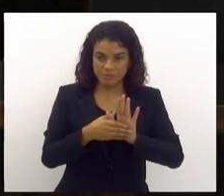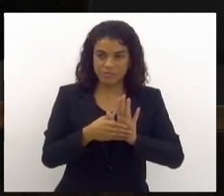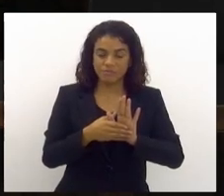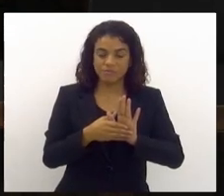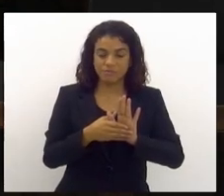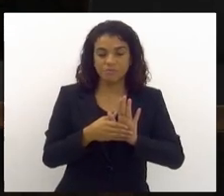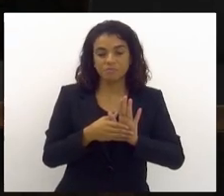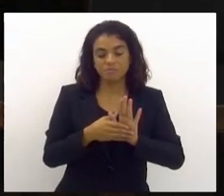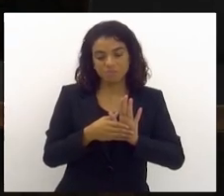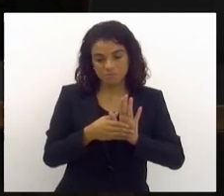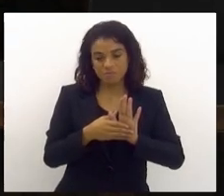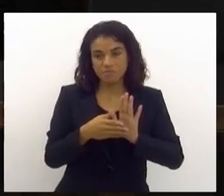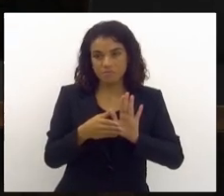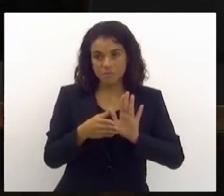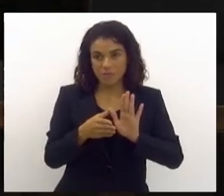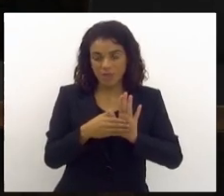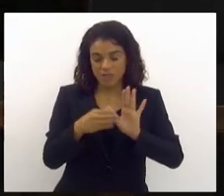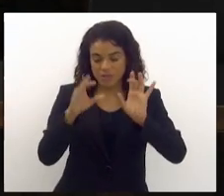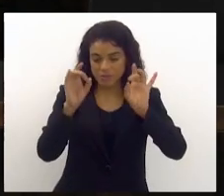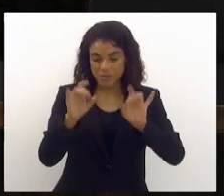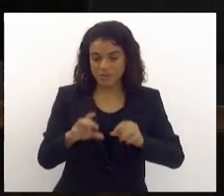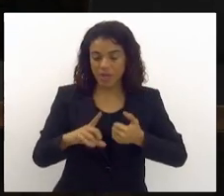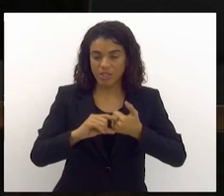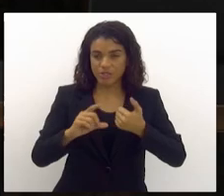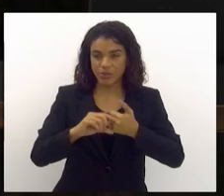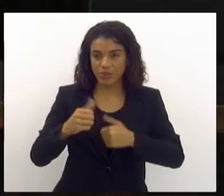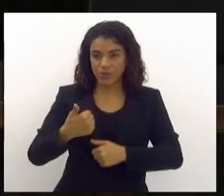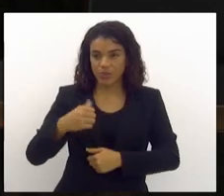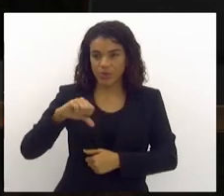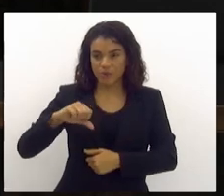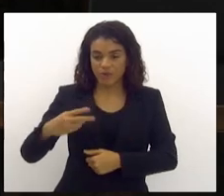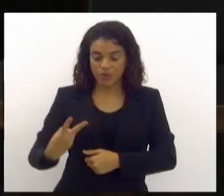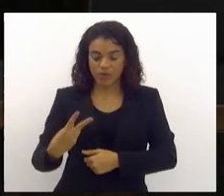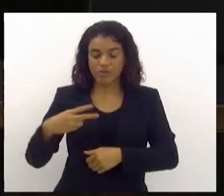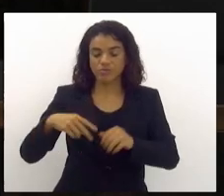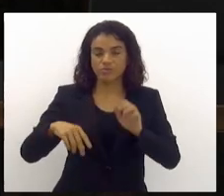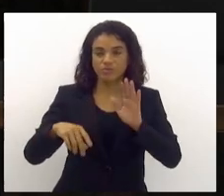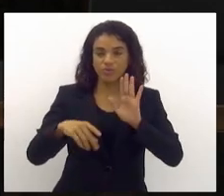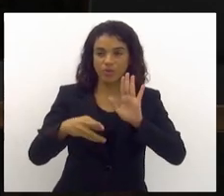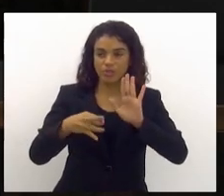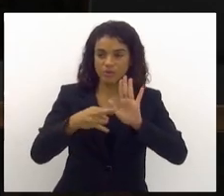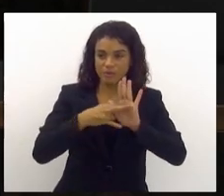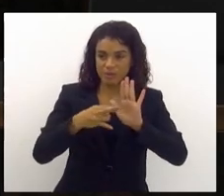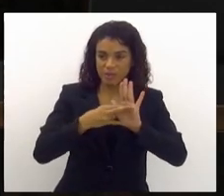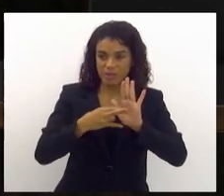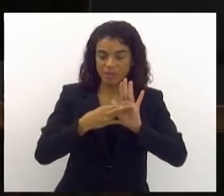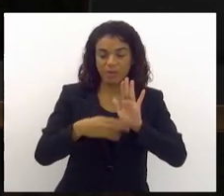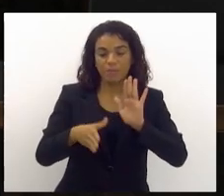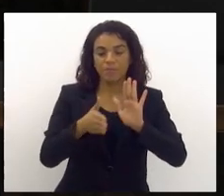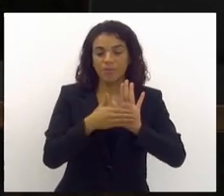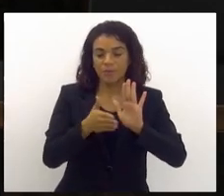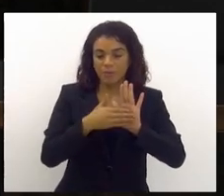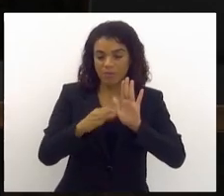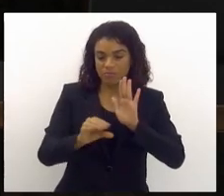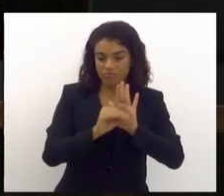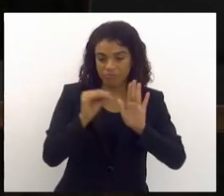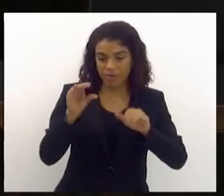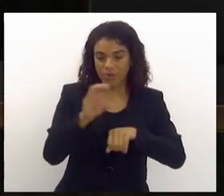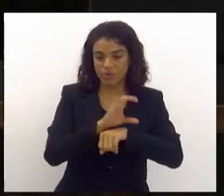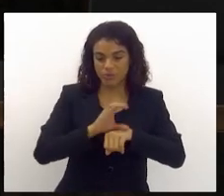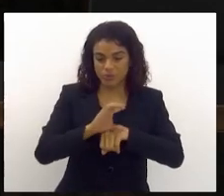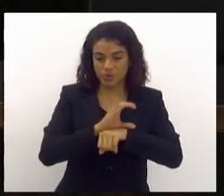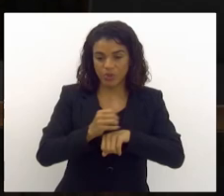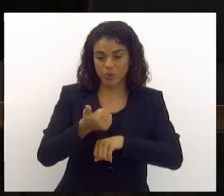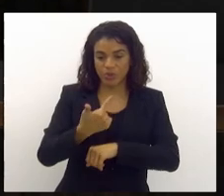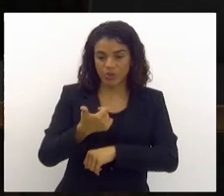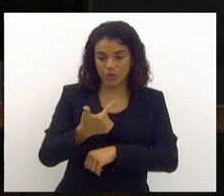sujeita às disposições especiais de acordo com o artigo 192 do Regimento Interno, proposta de emenda constitucional